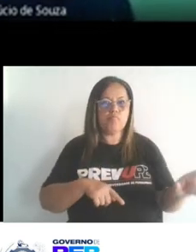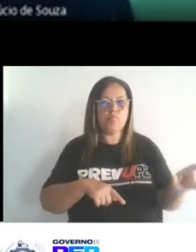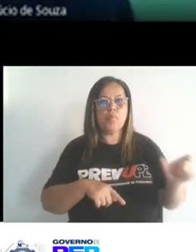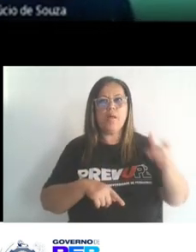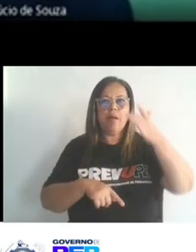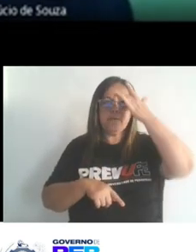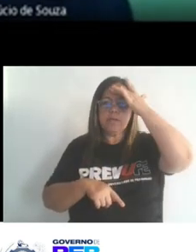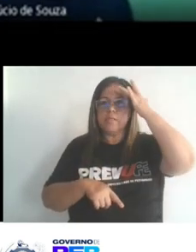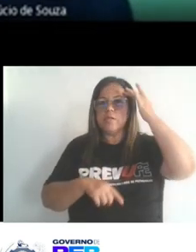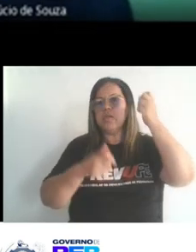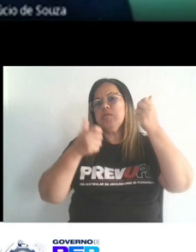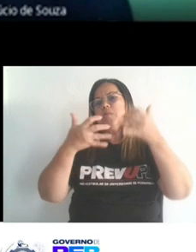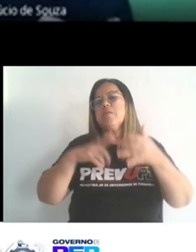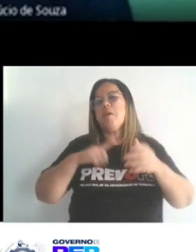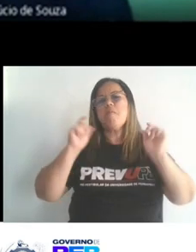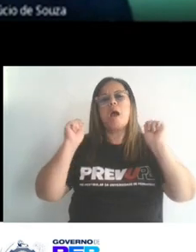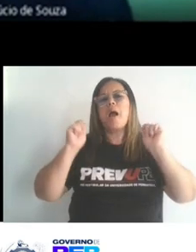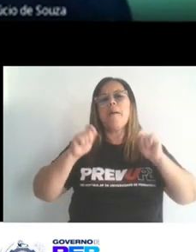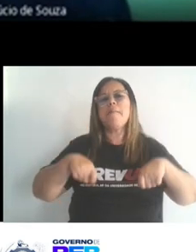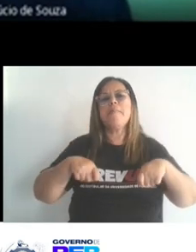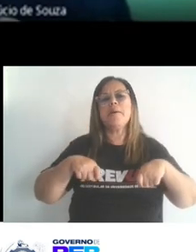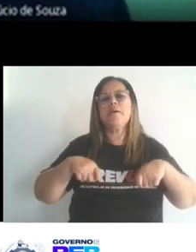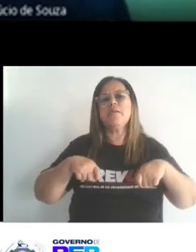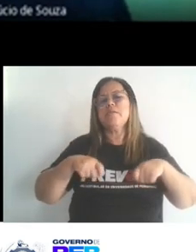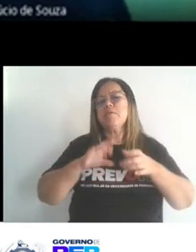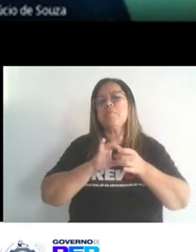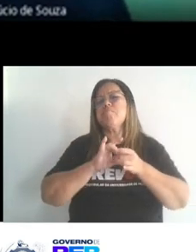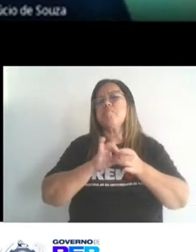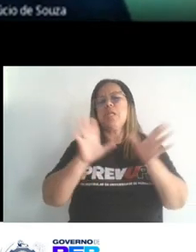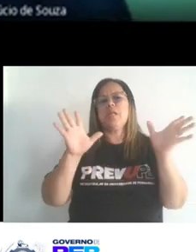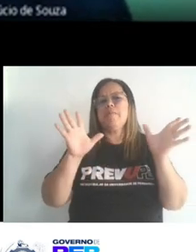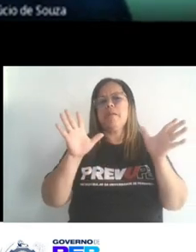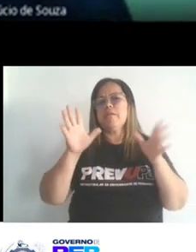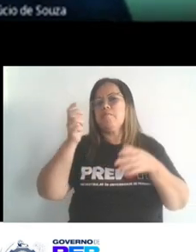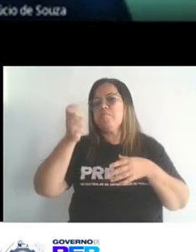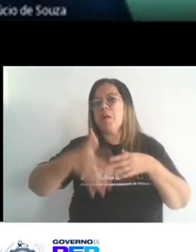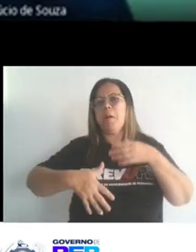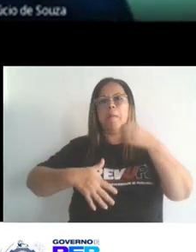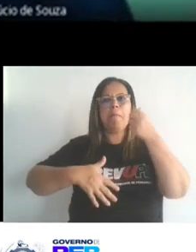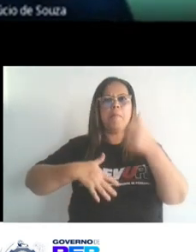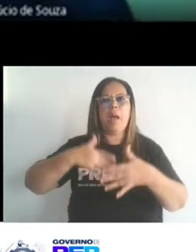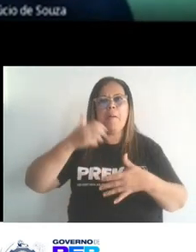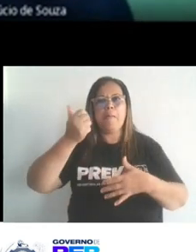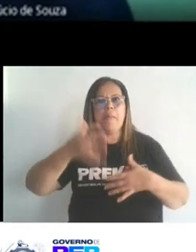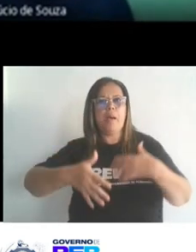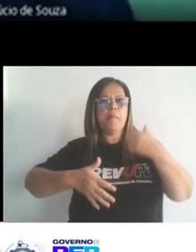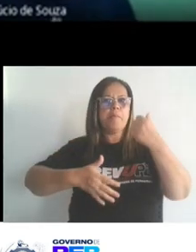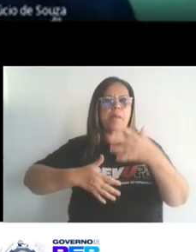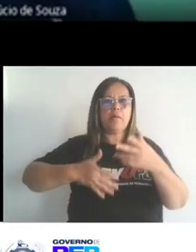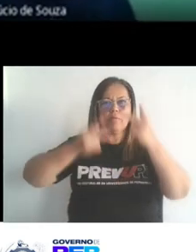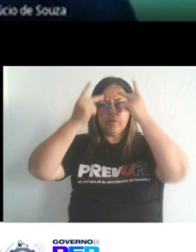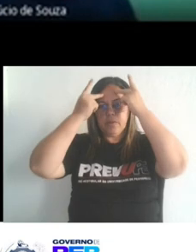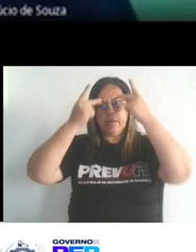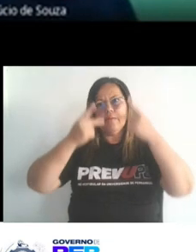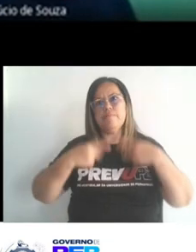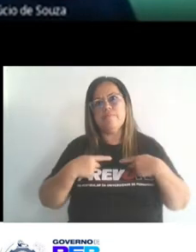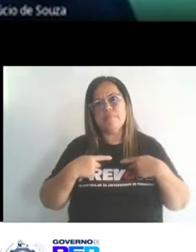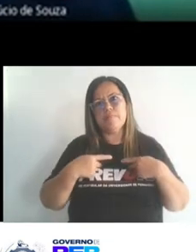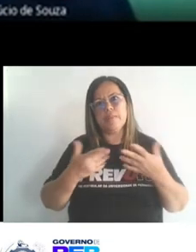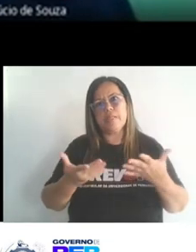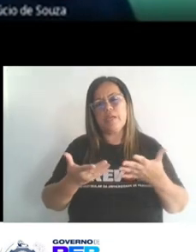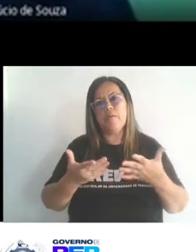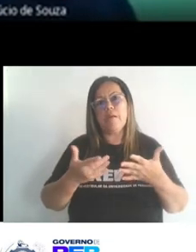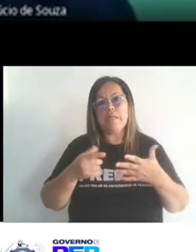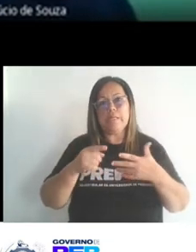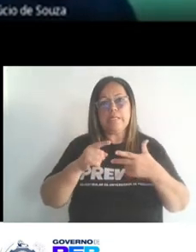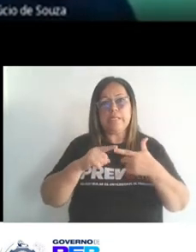ser capaz de ter um livre arbítrio de explicar a natureza humana então a afirmação dois